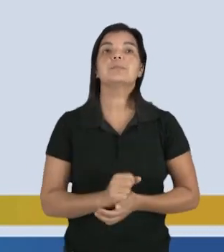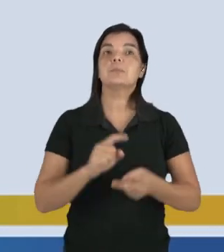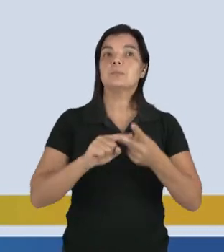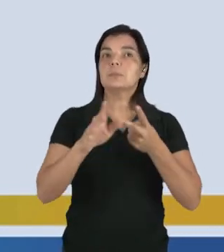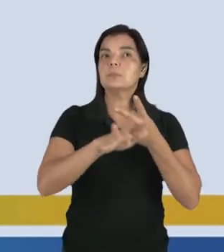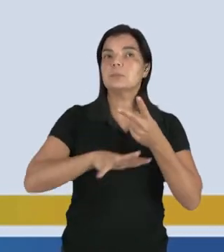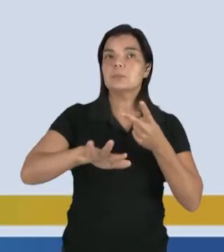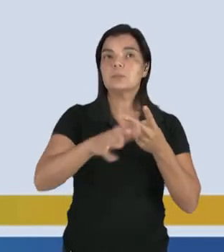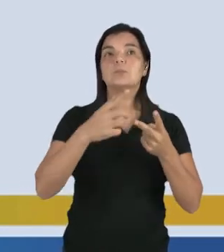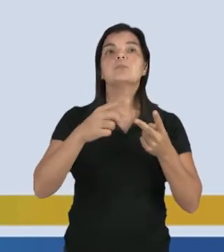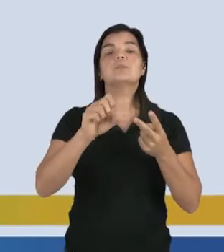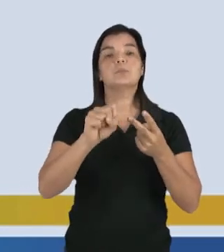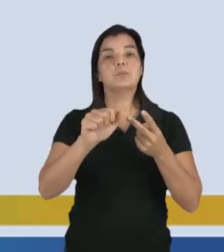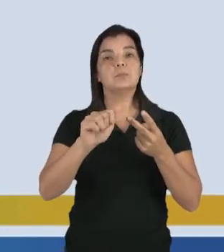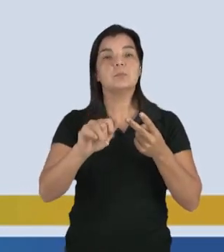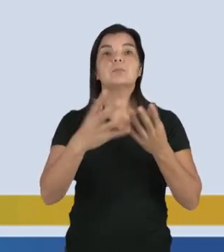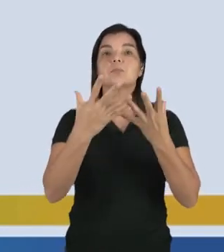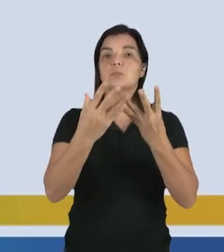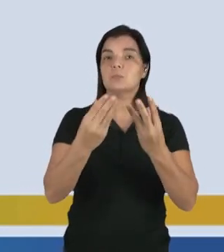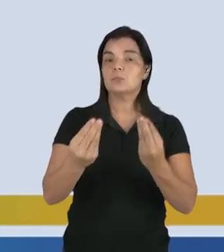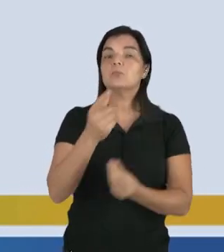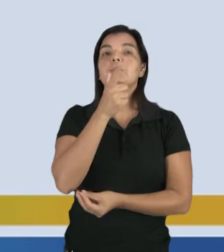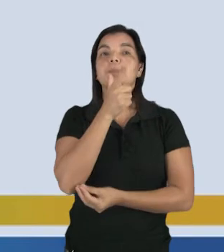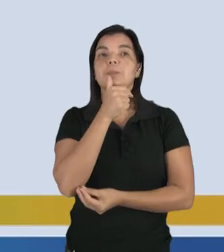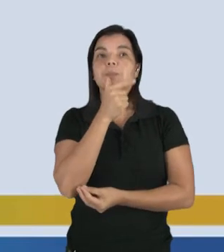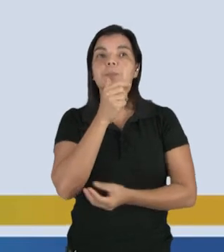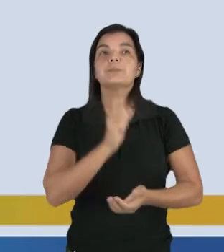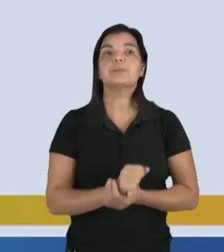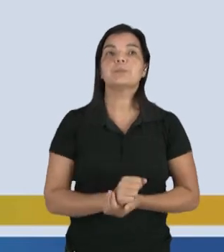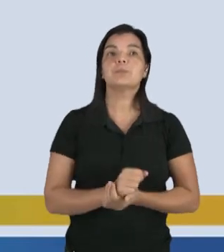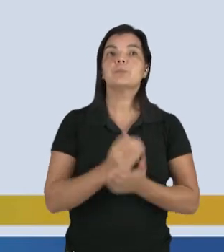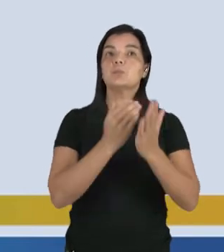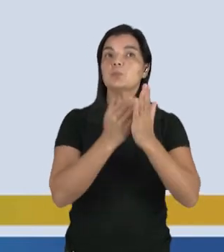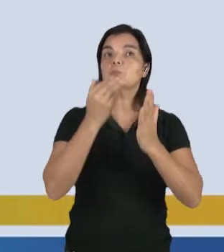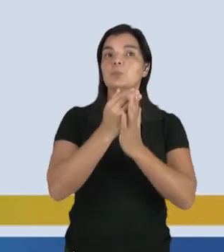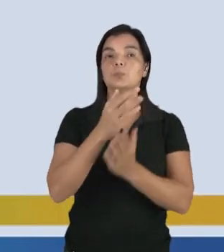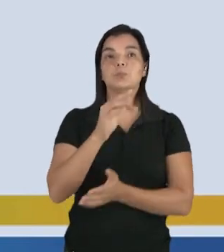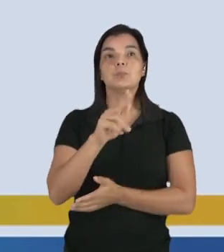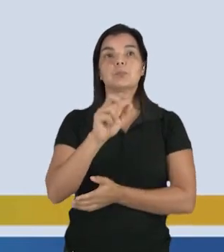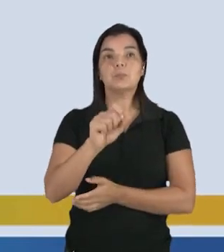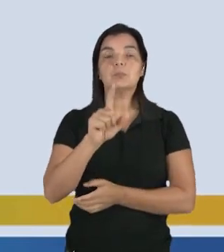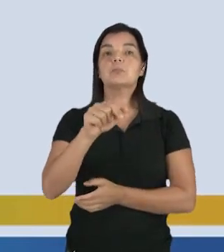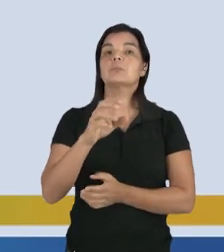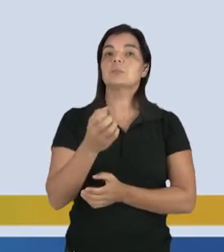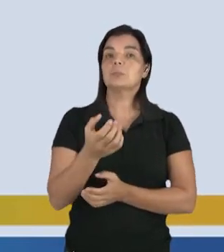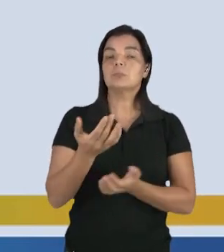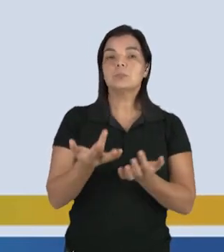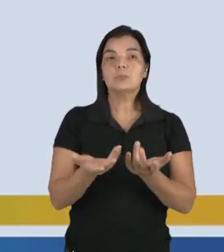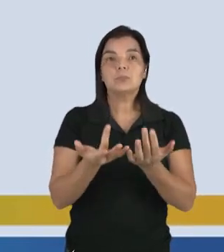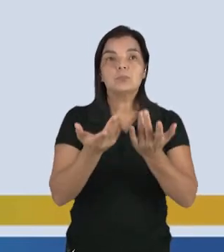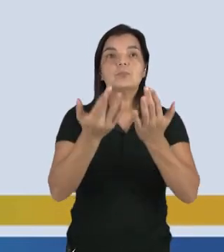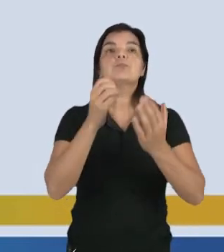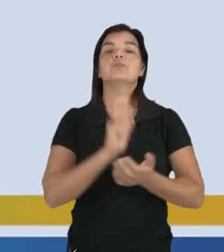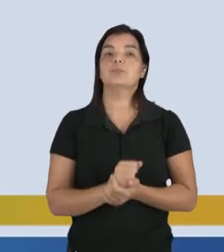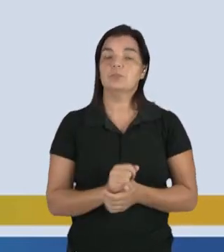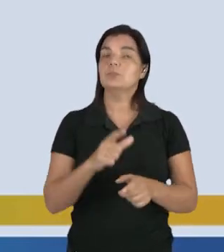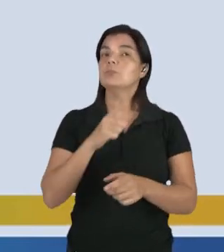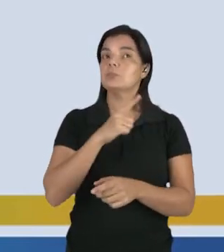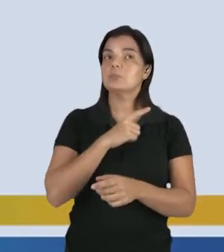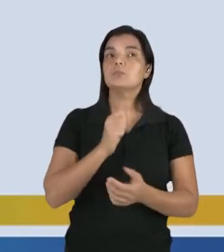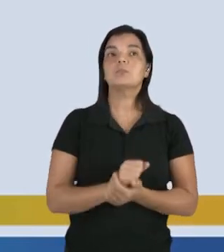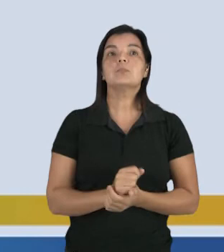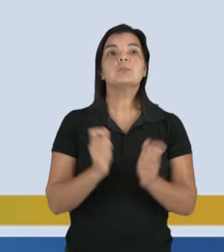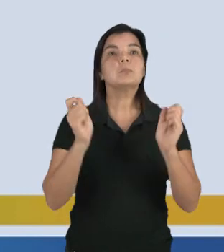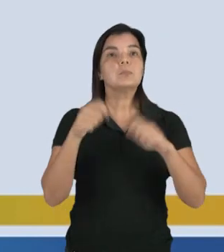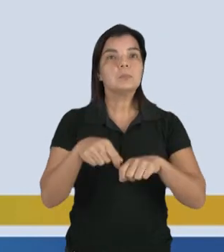iônica. A maioria dos sais é solúvel em água. Alto ponto de fusão e ebulição eles